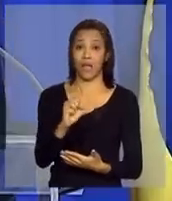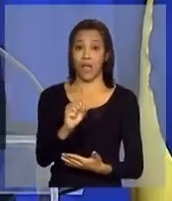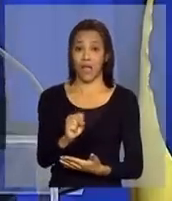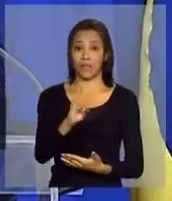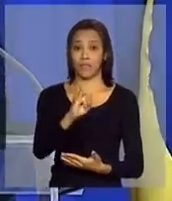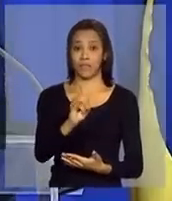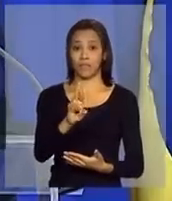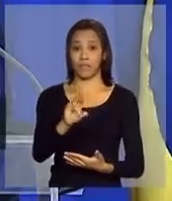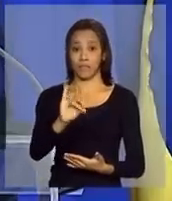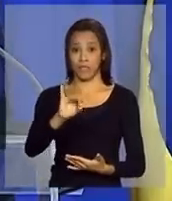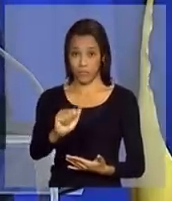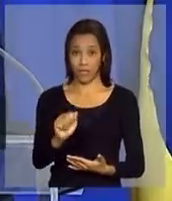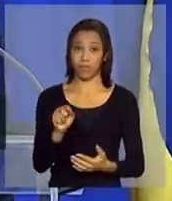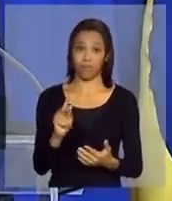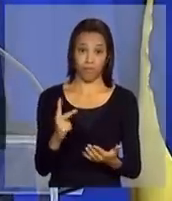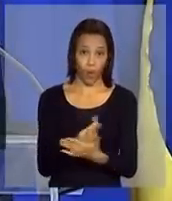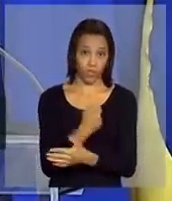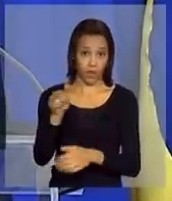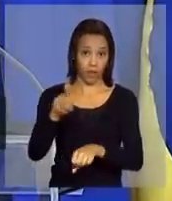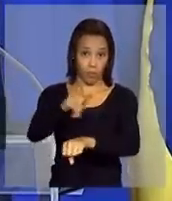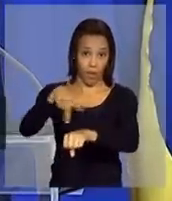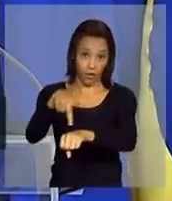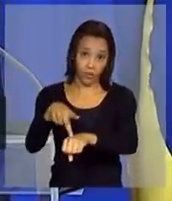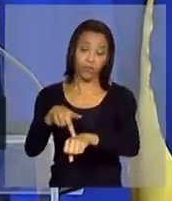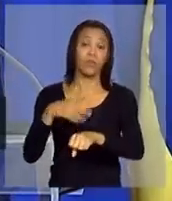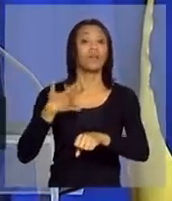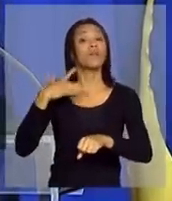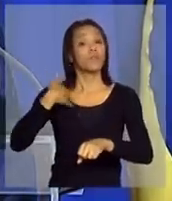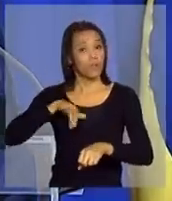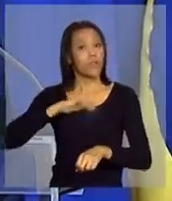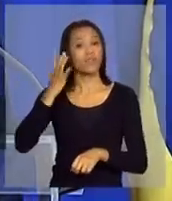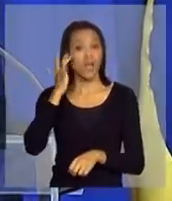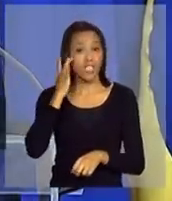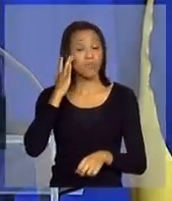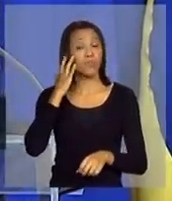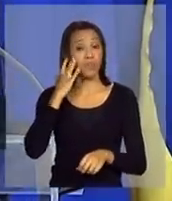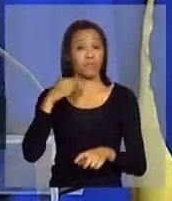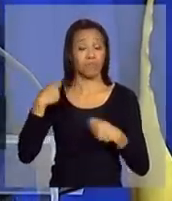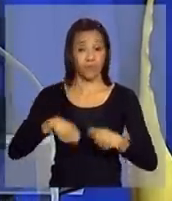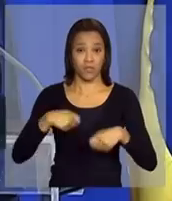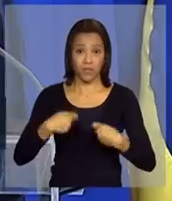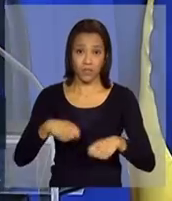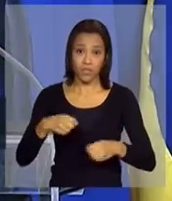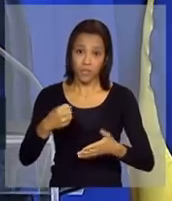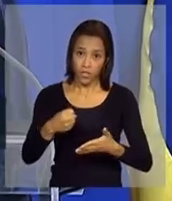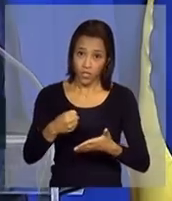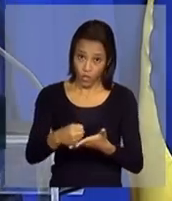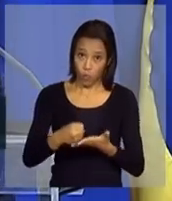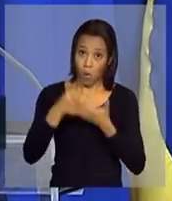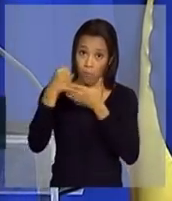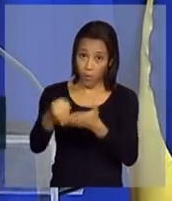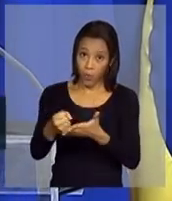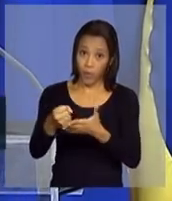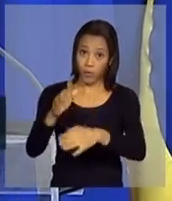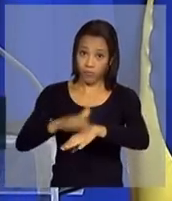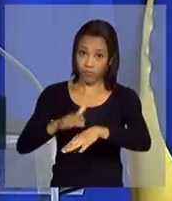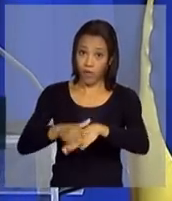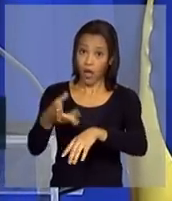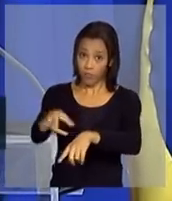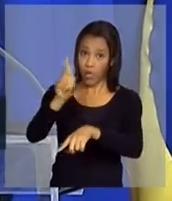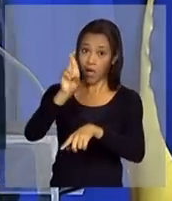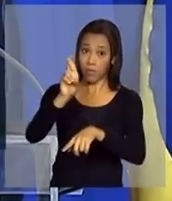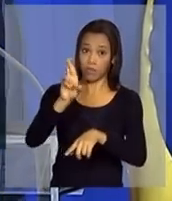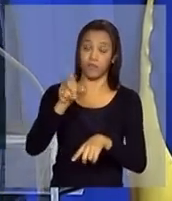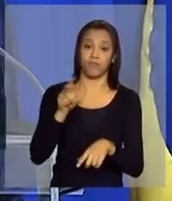consideramos fundamental que haja um apoio ao representante especial Lakhdar